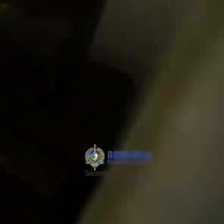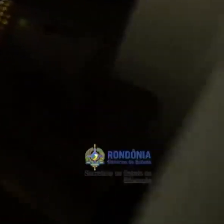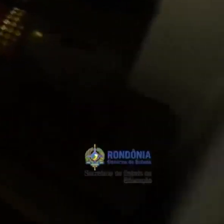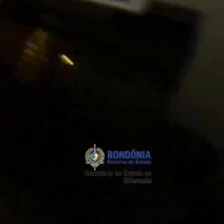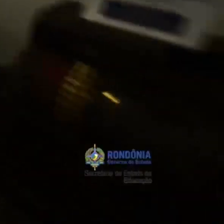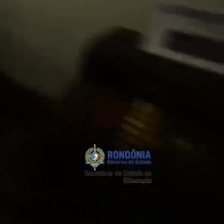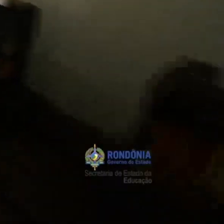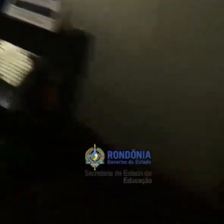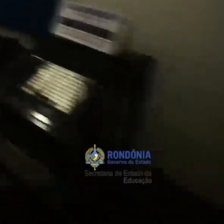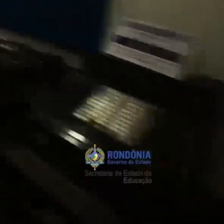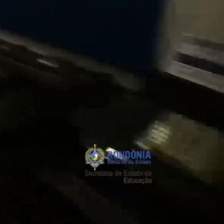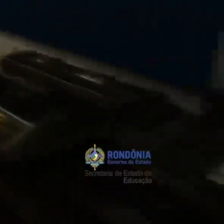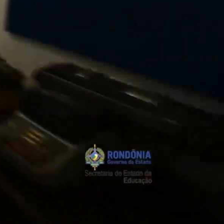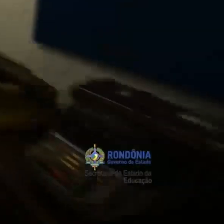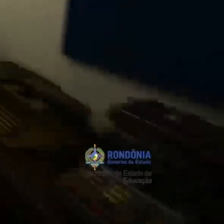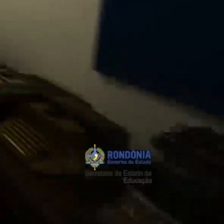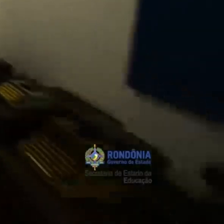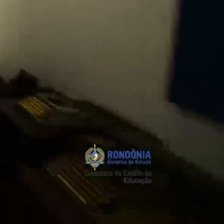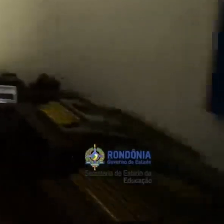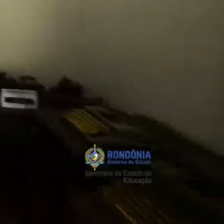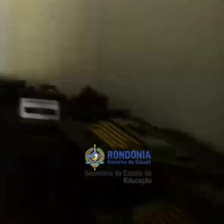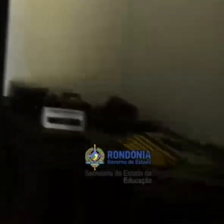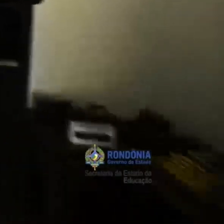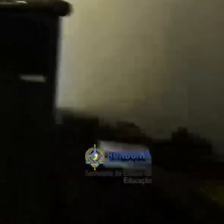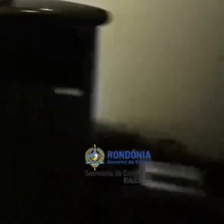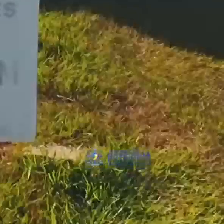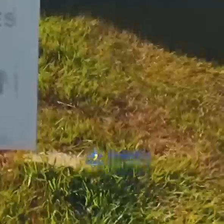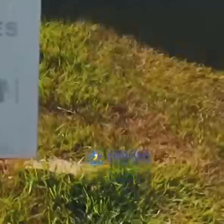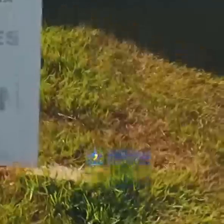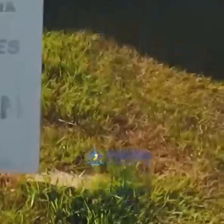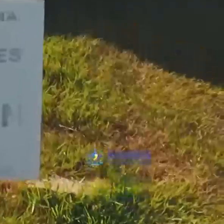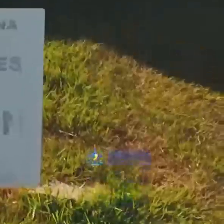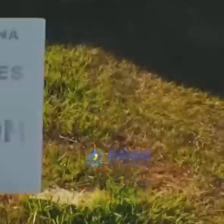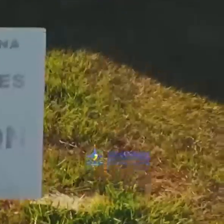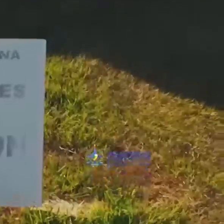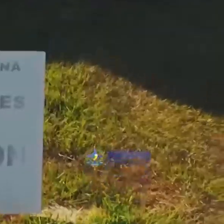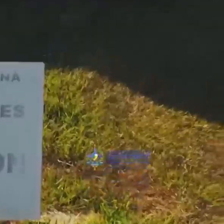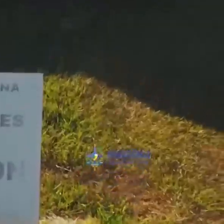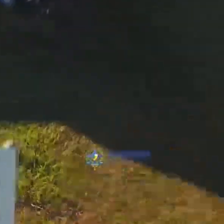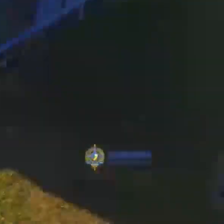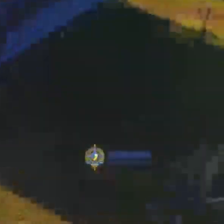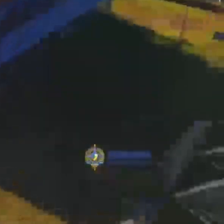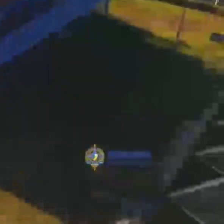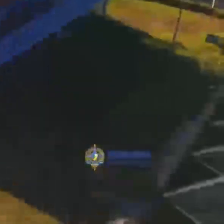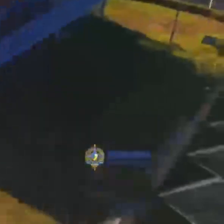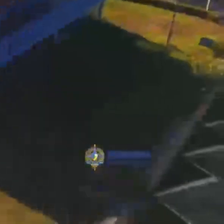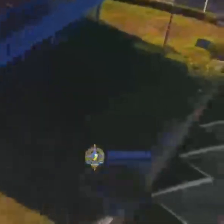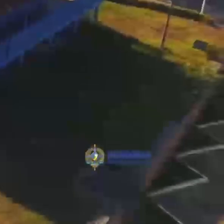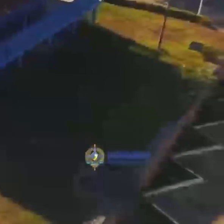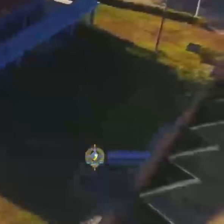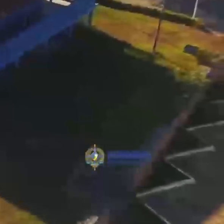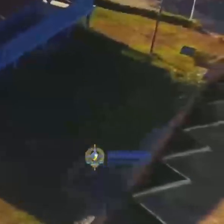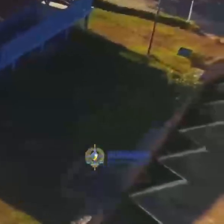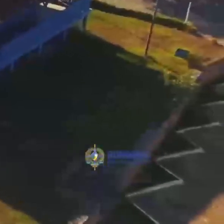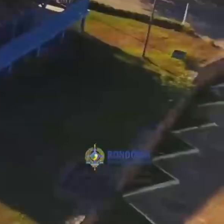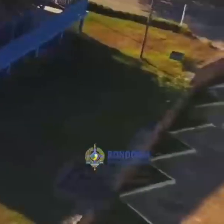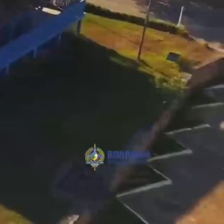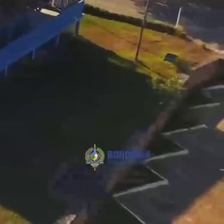hoje atrai turistas, porque aqui se conta um pouco da história de como surgiu esse